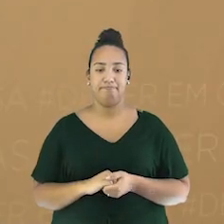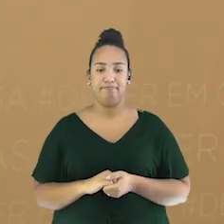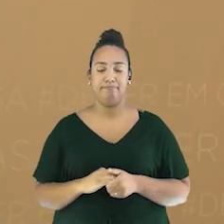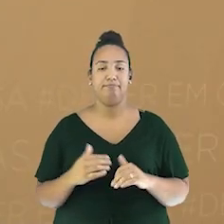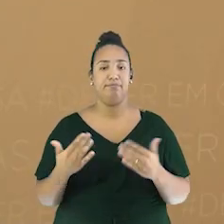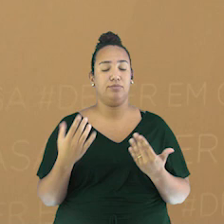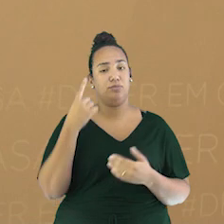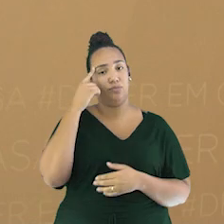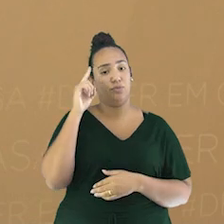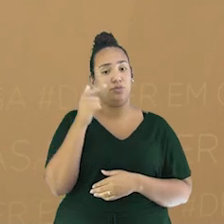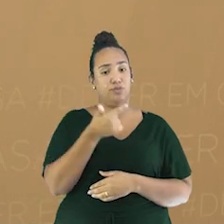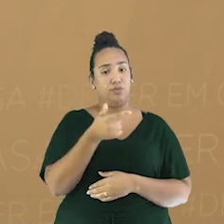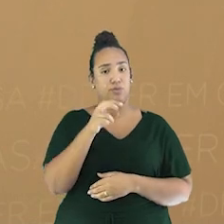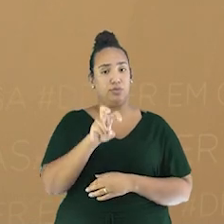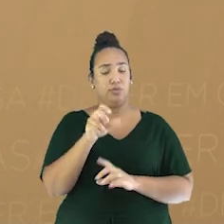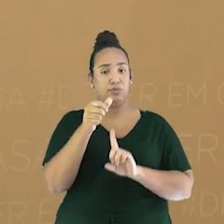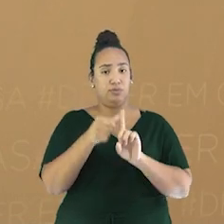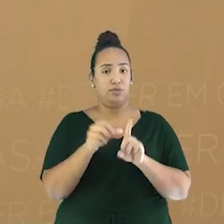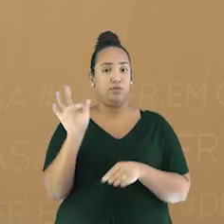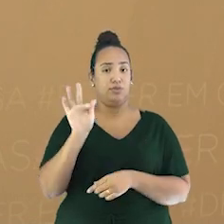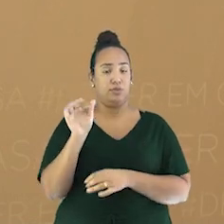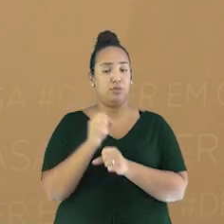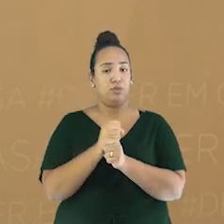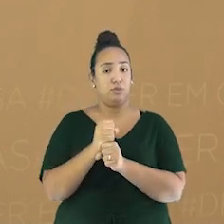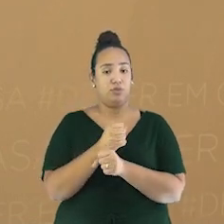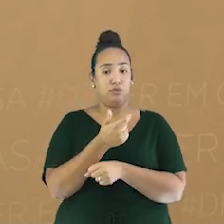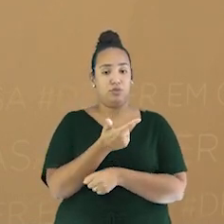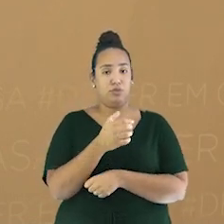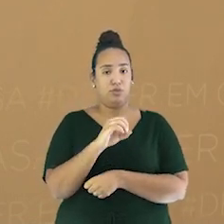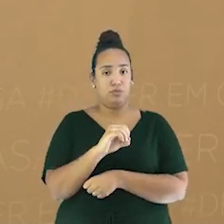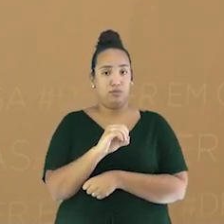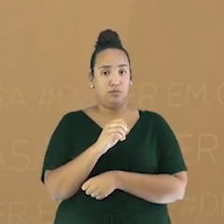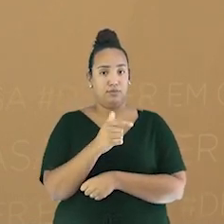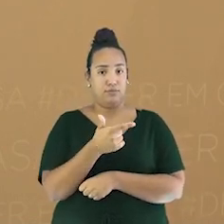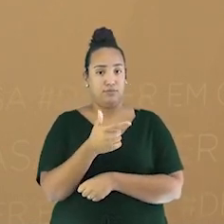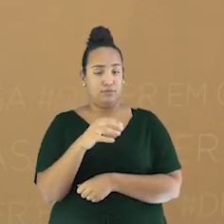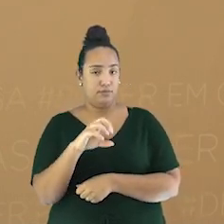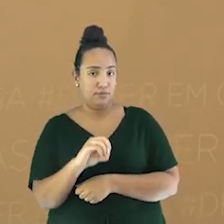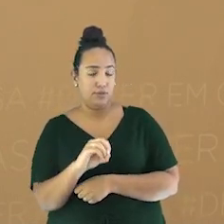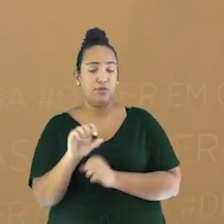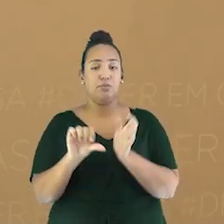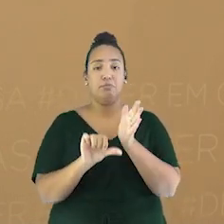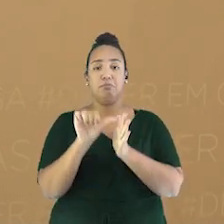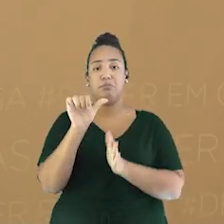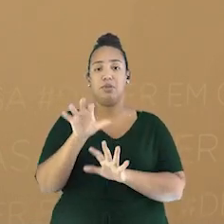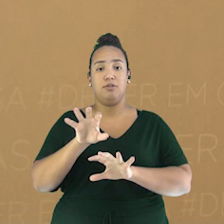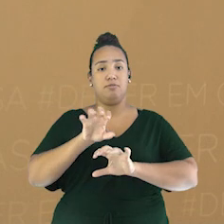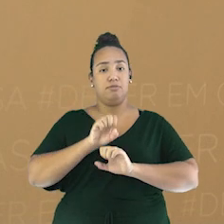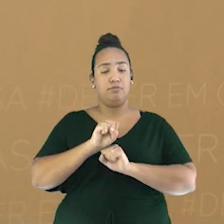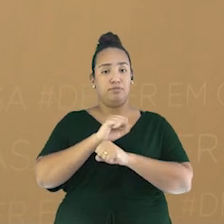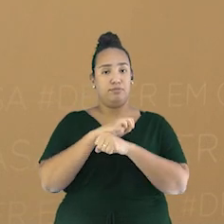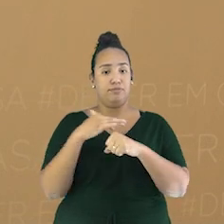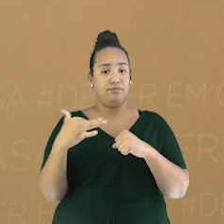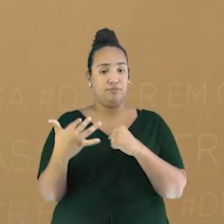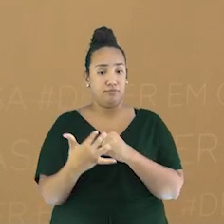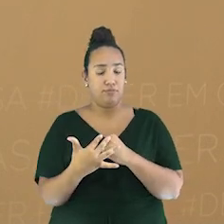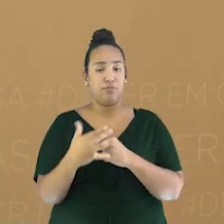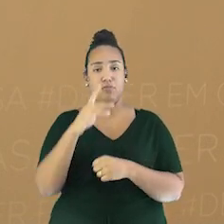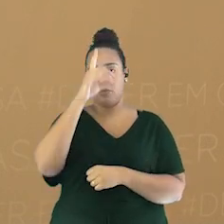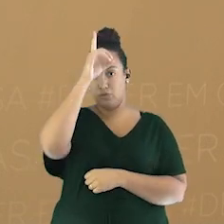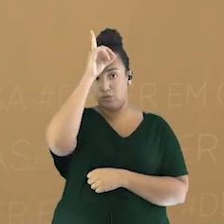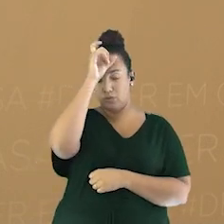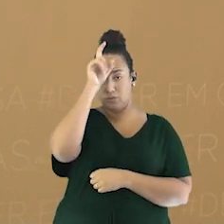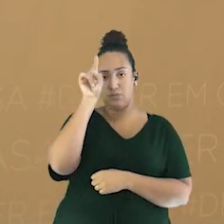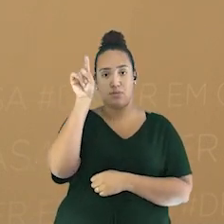de fevereiro de 2020, tivemos o primeiro caso de Covid no Brasil. foi o Hospital Israelita Albert